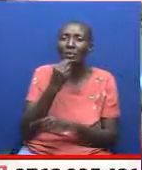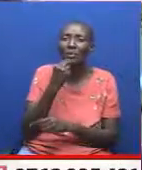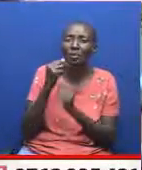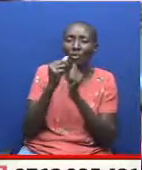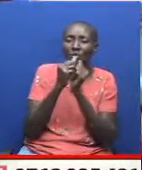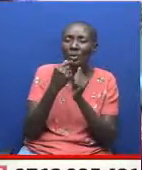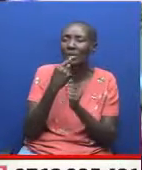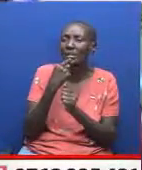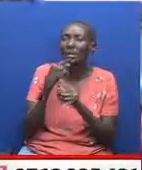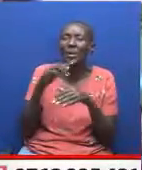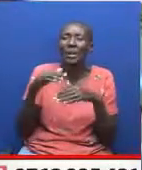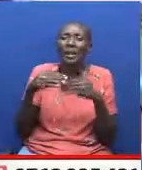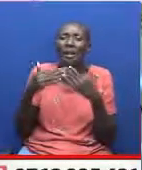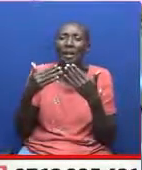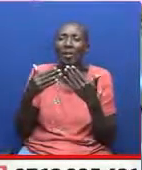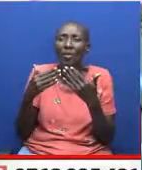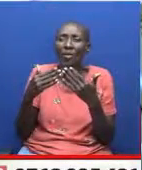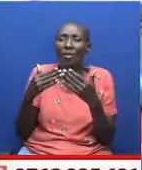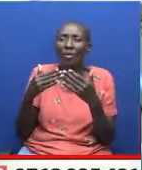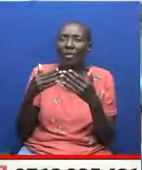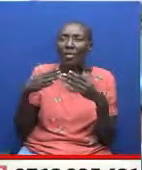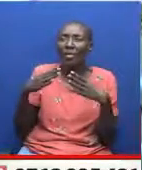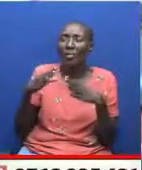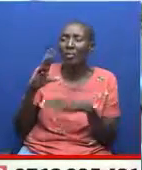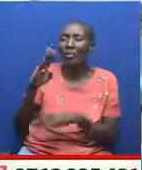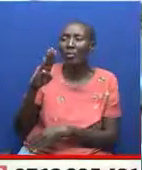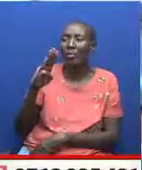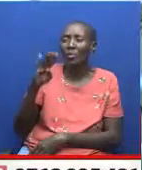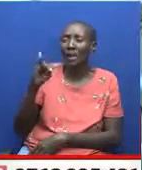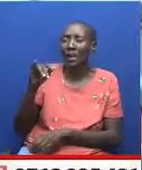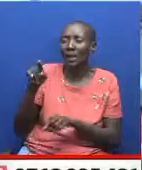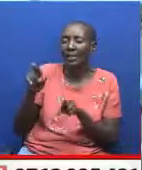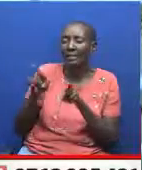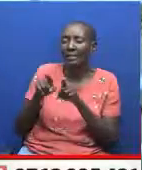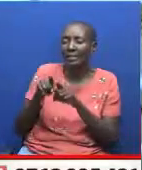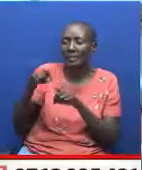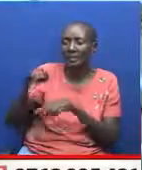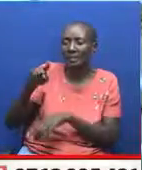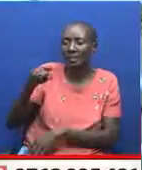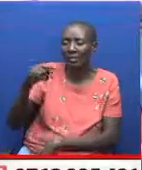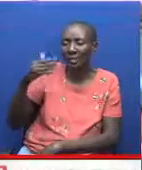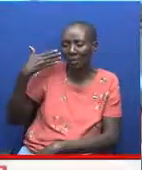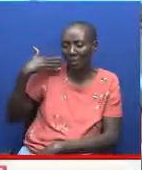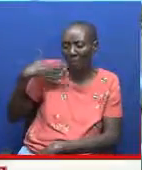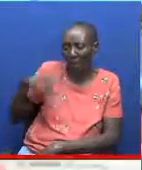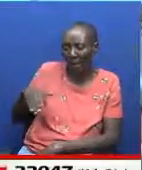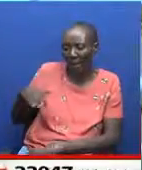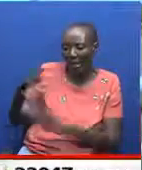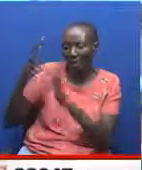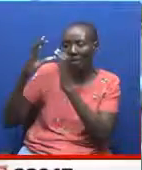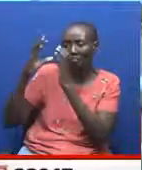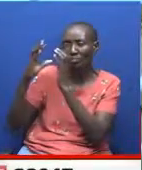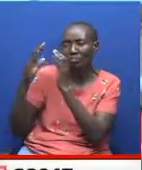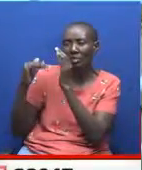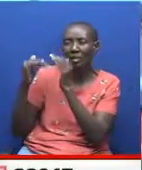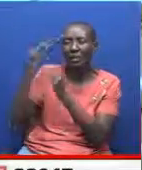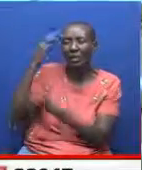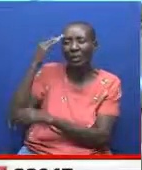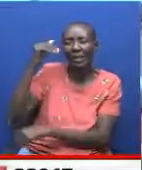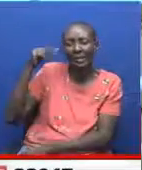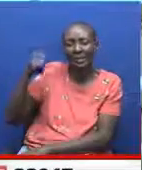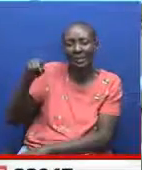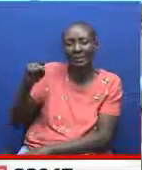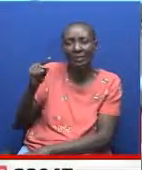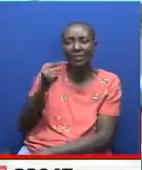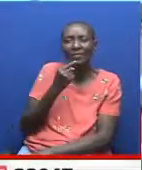BBI ni wale walikuwa wanadharau ile punguza mizigo ya Aukot kwa sababu Aukot ni